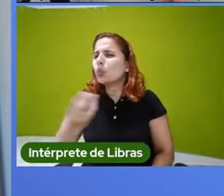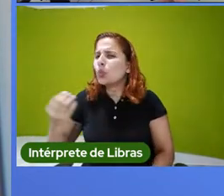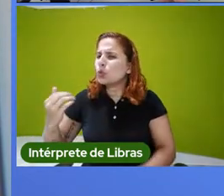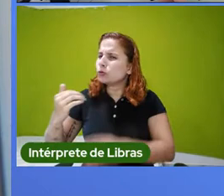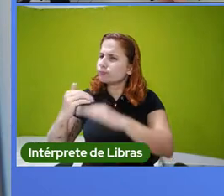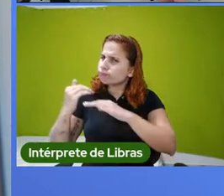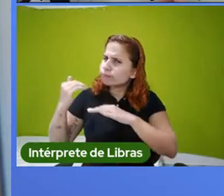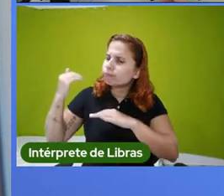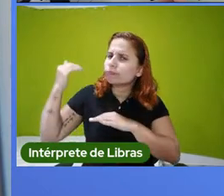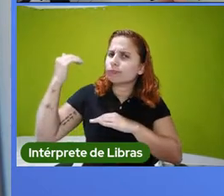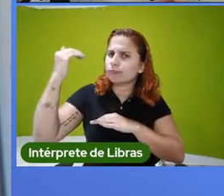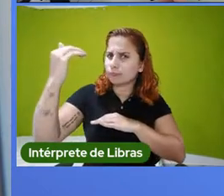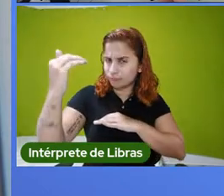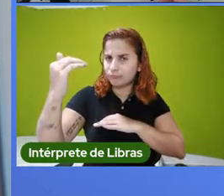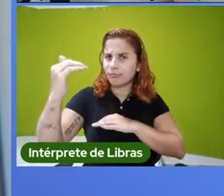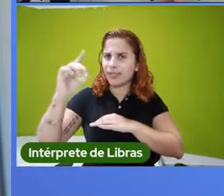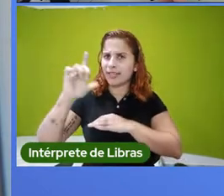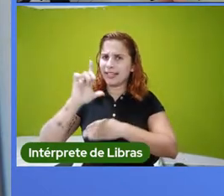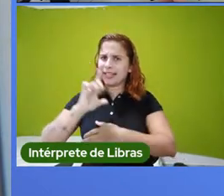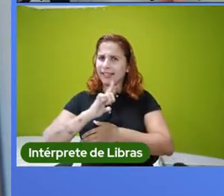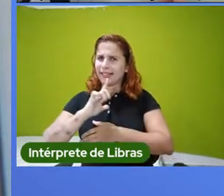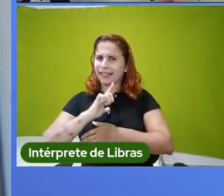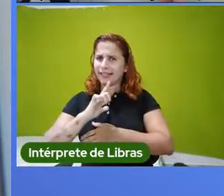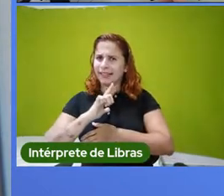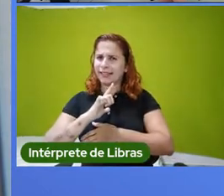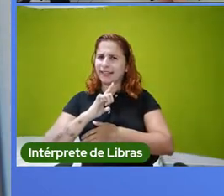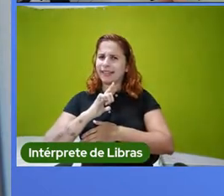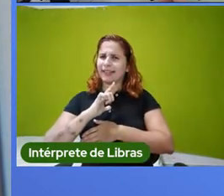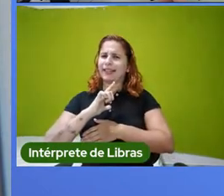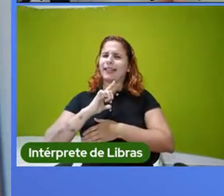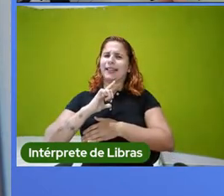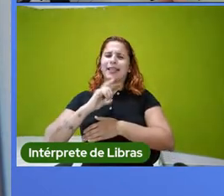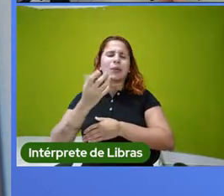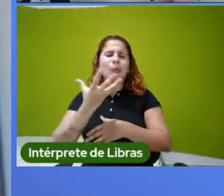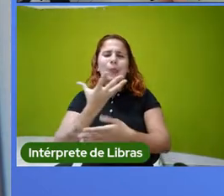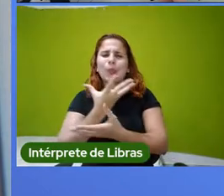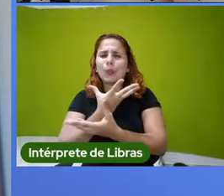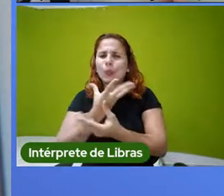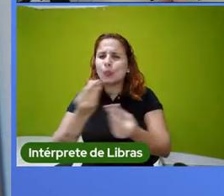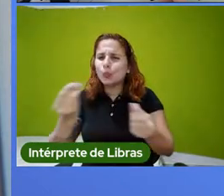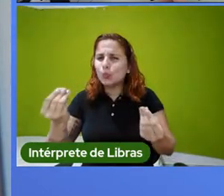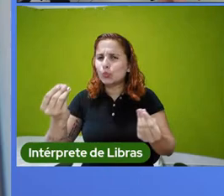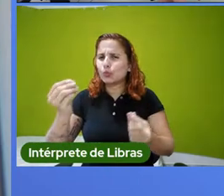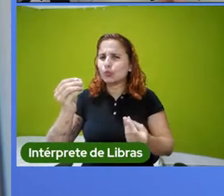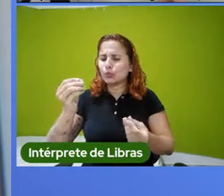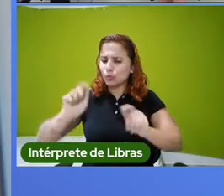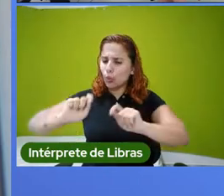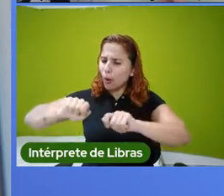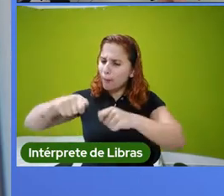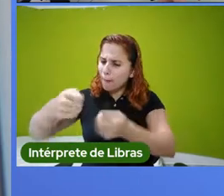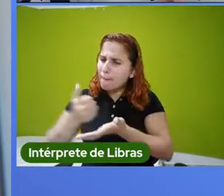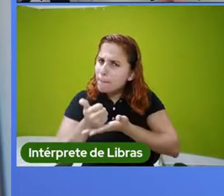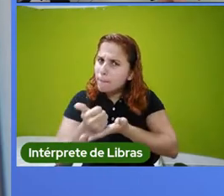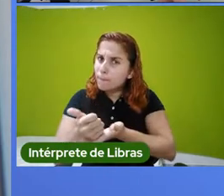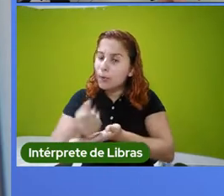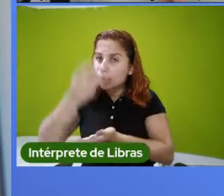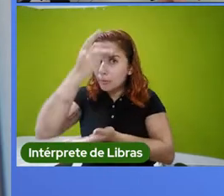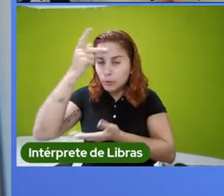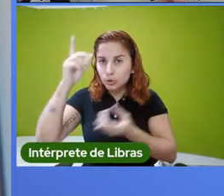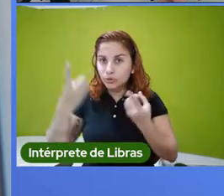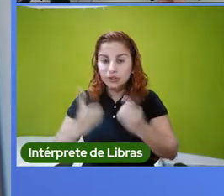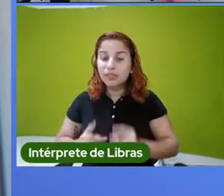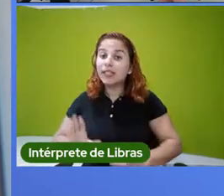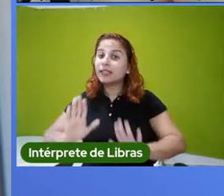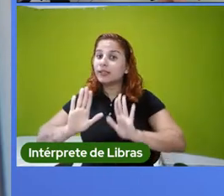últimos anos aí, a instalação da rede de atenção à saúde, de cuidados das pessoas com deficiência e tudo mais,